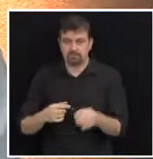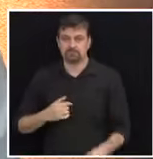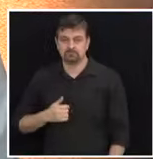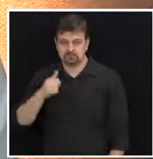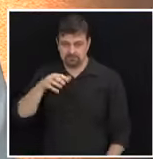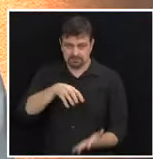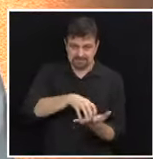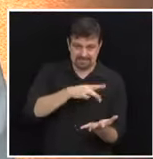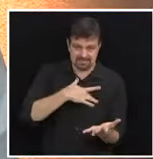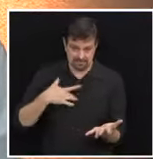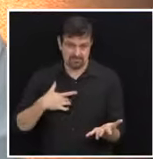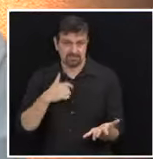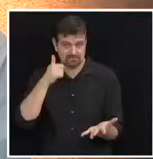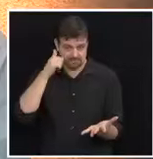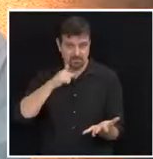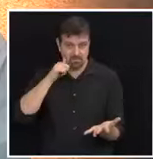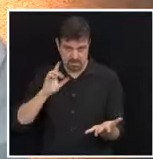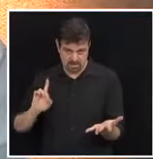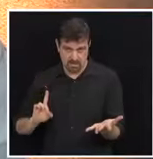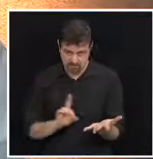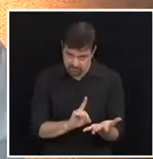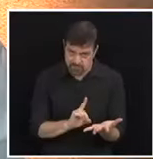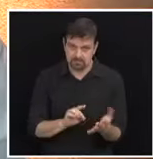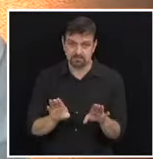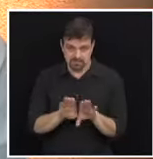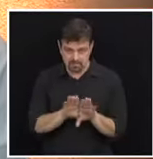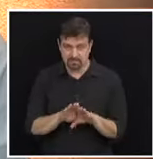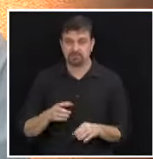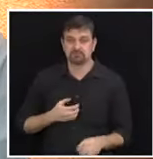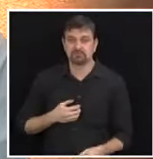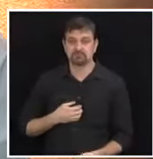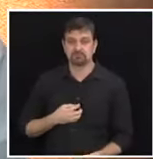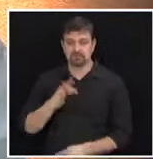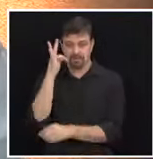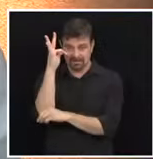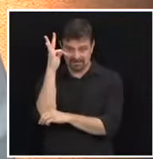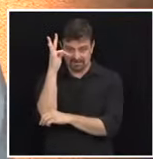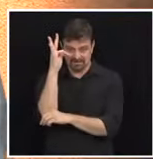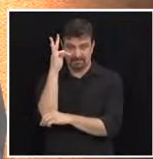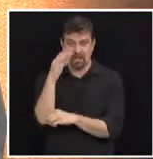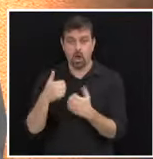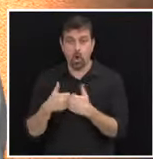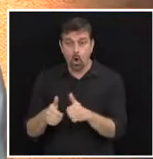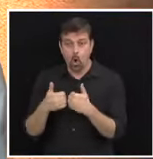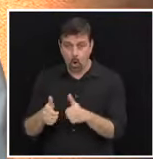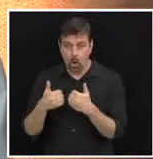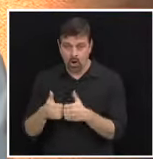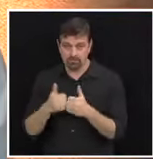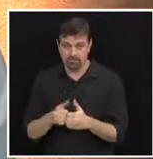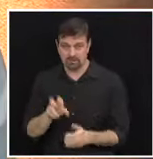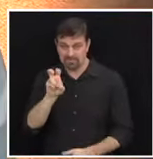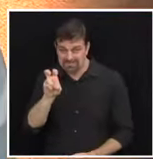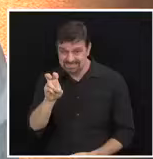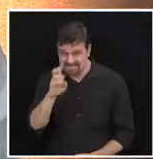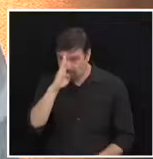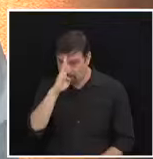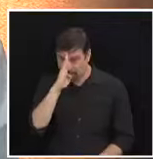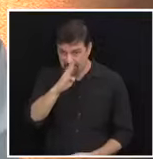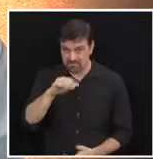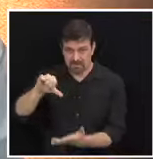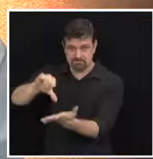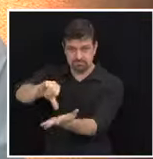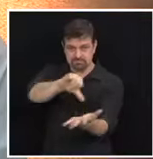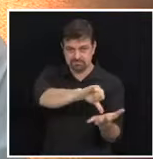aí em unidades de saúde, nos terminais de ônibus, nos 5 principais e maiores terminais de ônibus de Campinas,